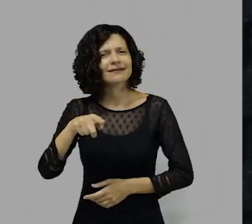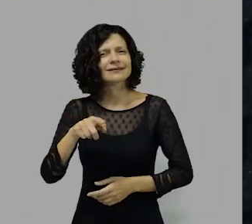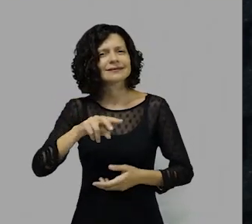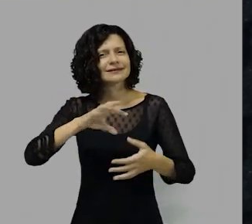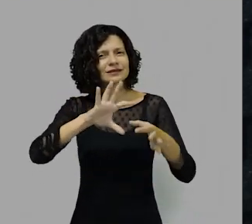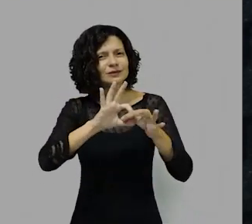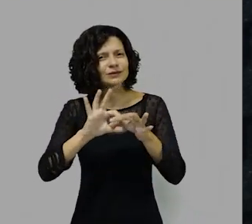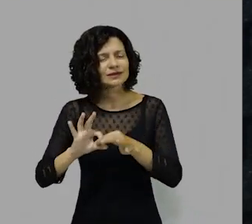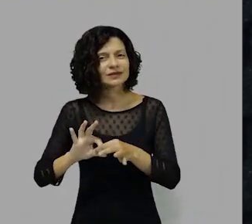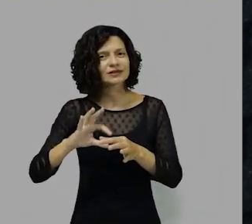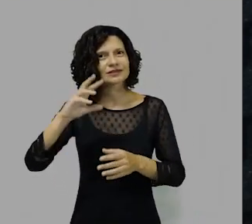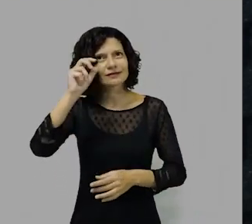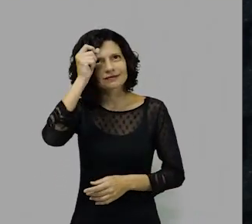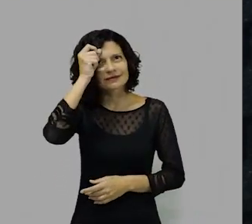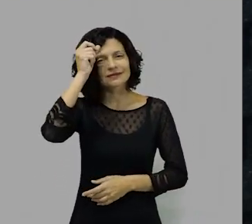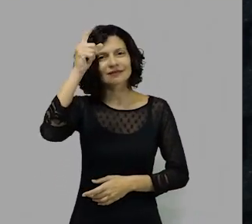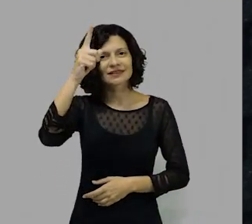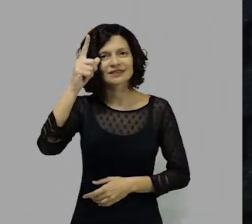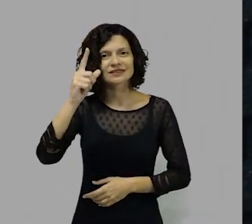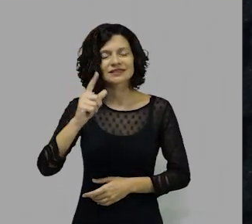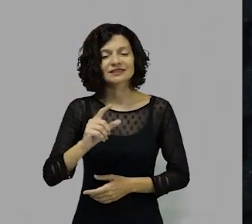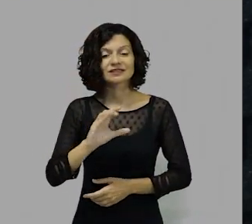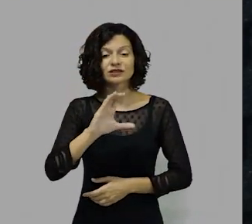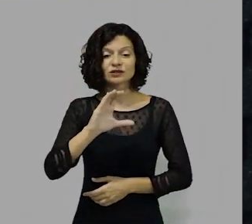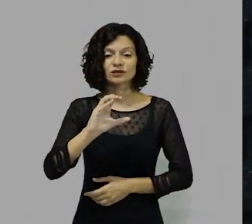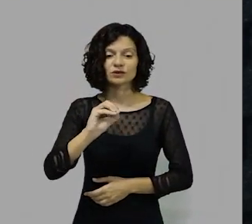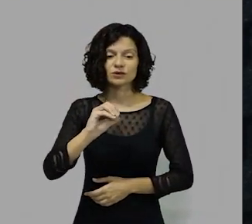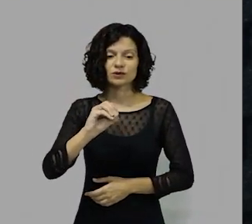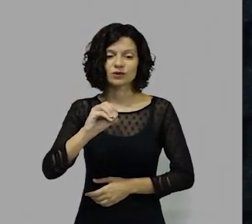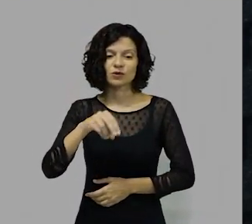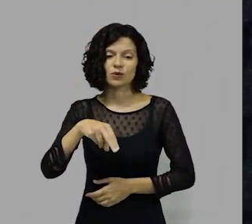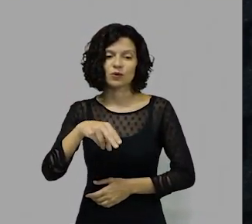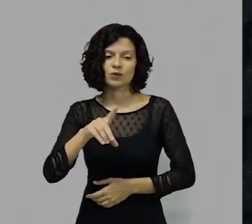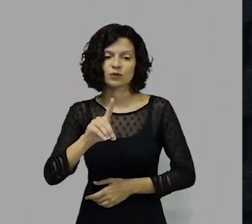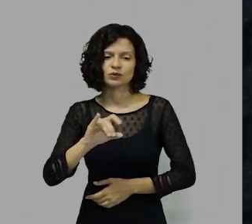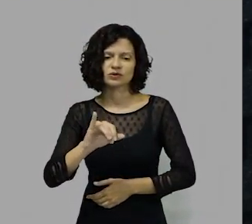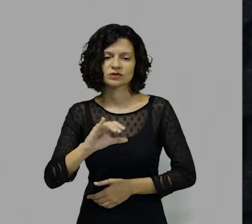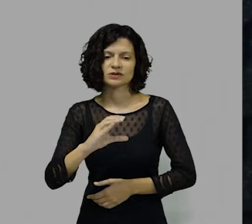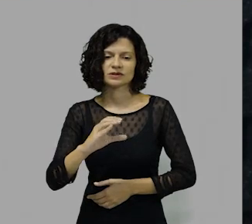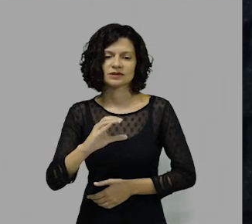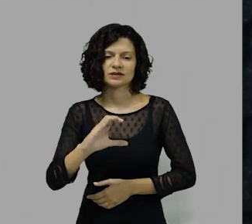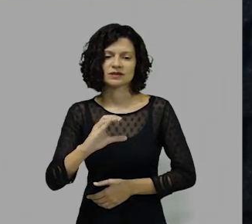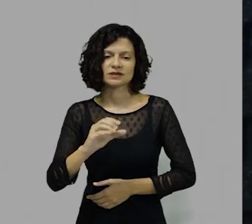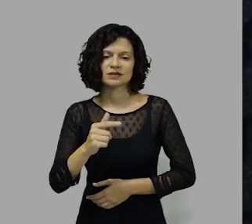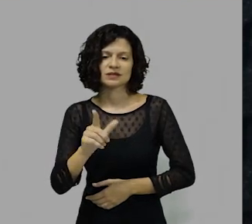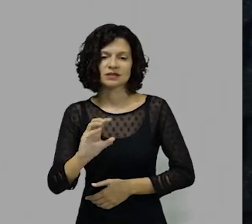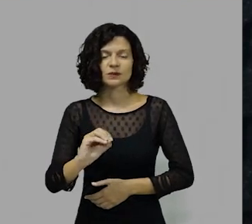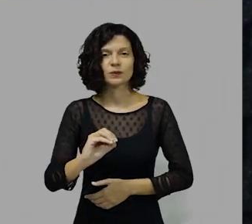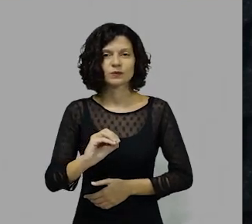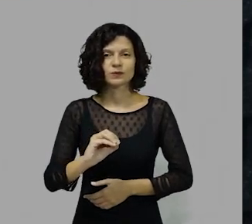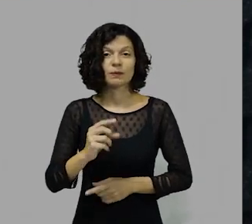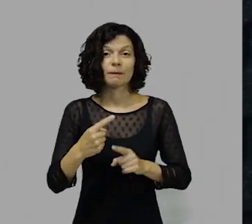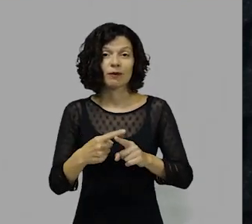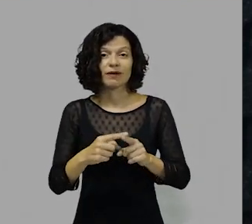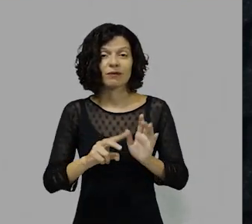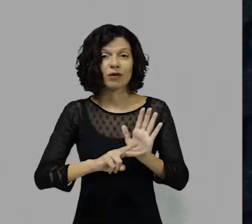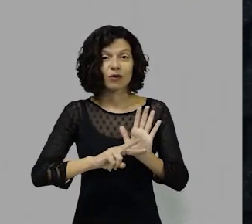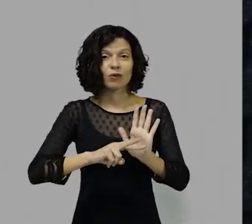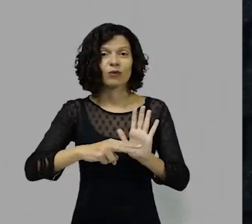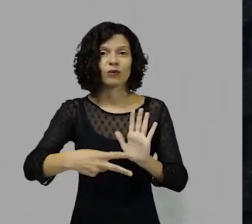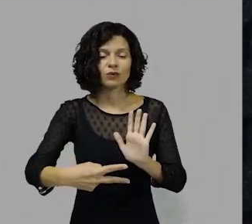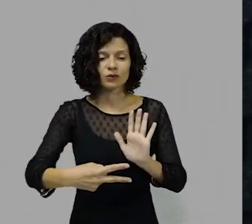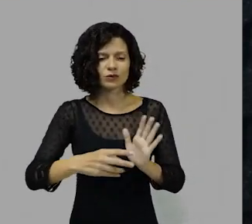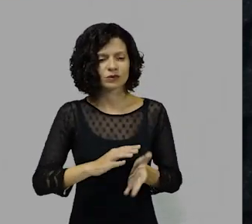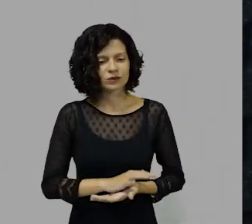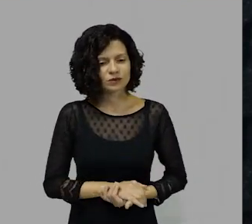análise entre o comportamento dos pais e a consequência que os filhos têm, como que os filhos respondem àquele tipo de